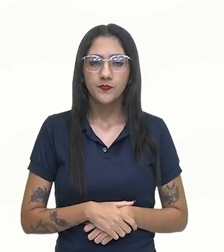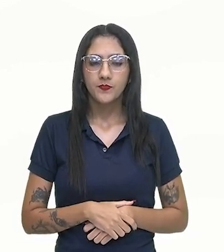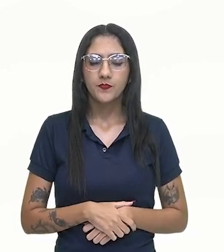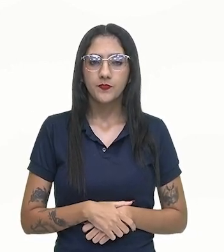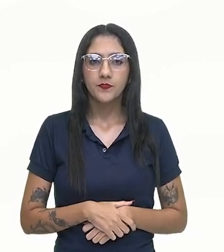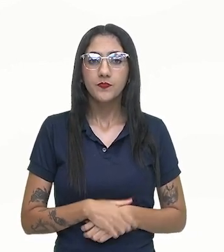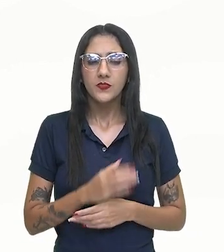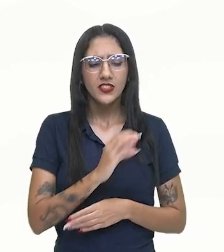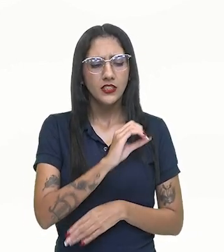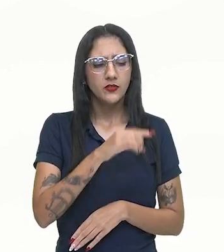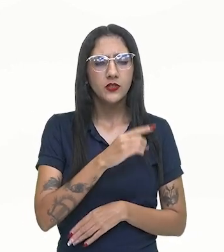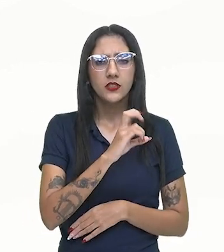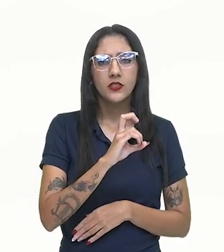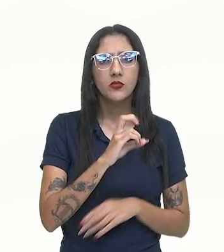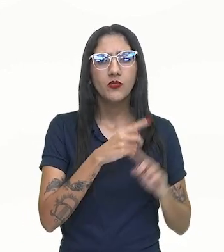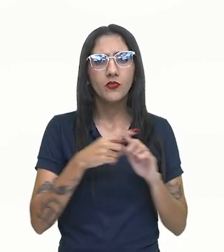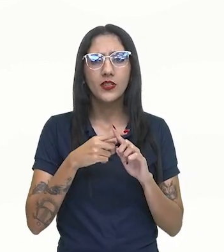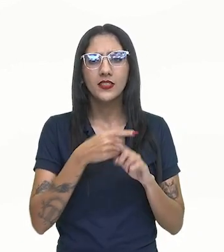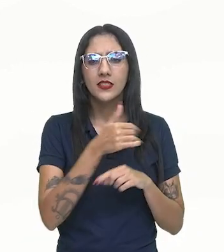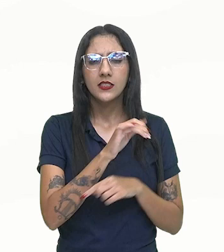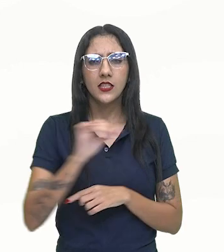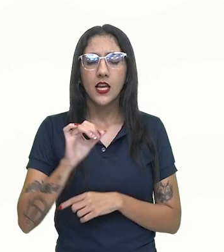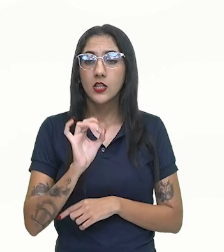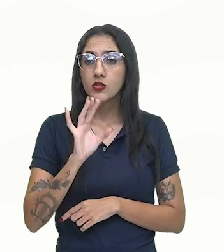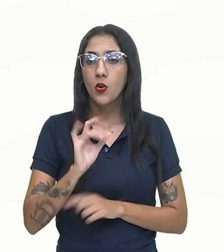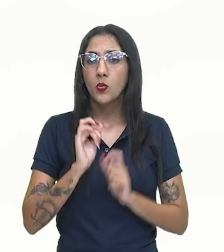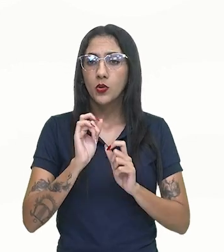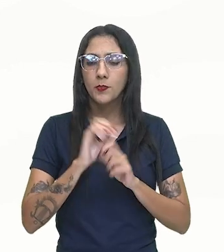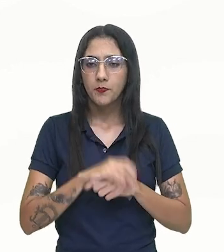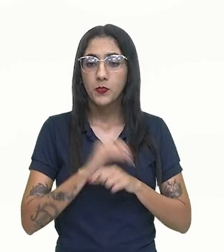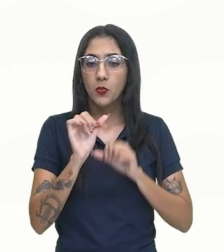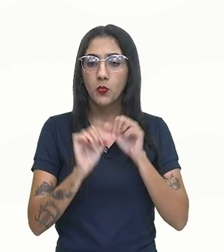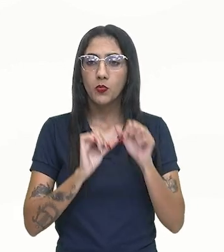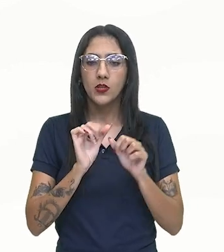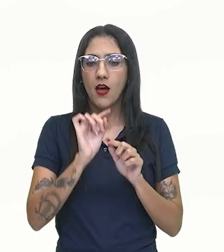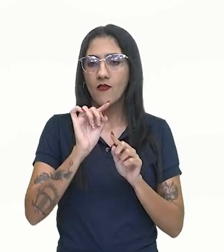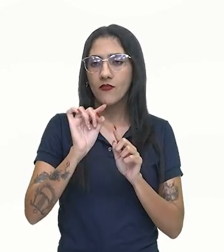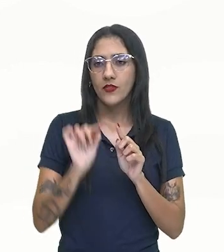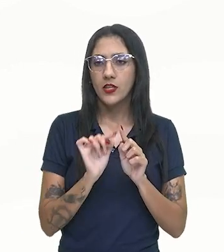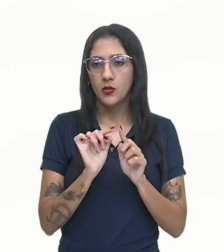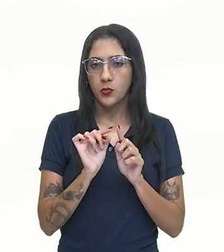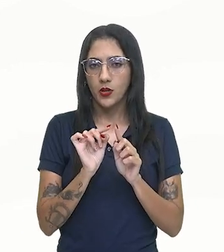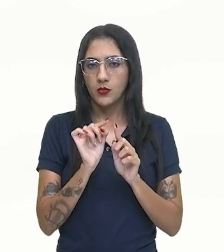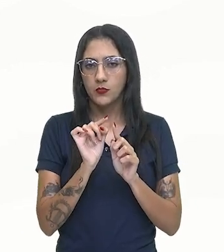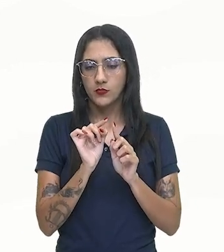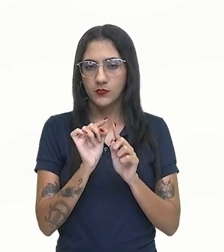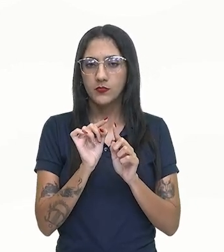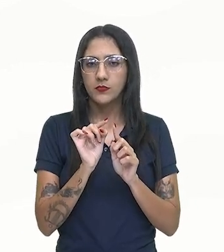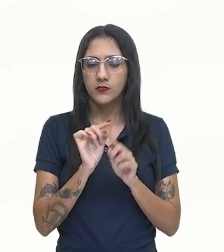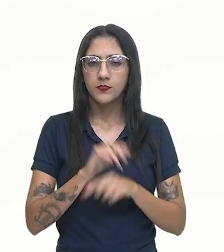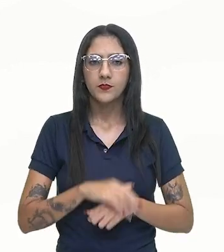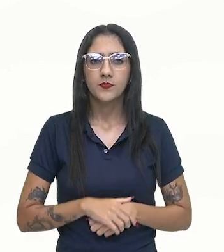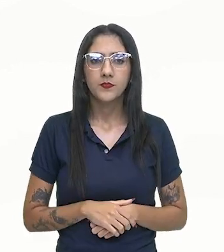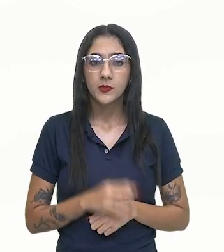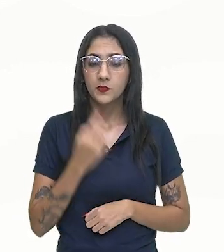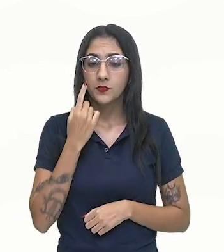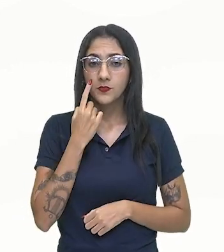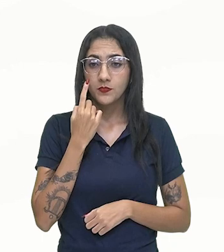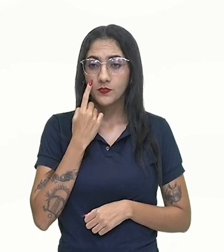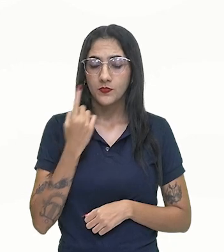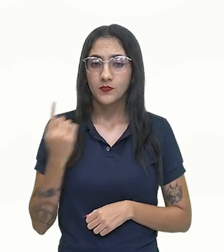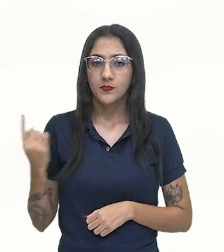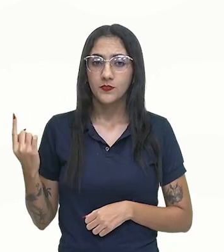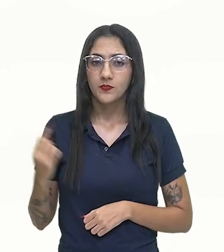0,5 vezes 100 é só deslocar a nossa vírgula 2 casas para a direita, ou seja, vamos ter aqui